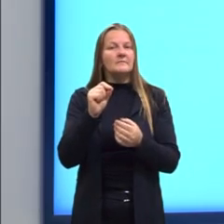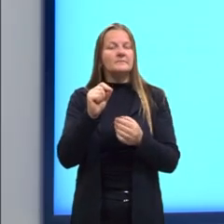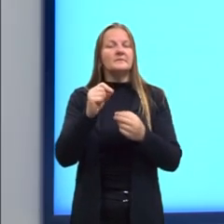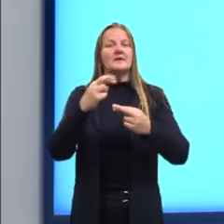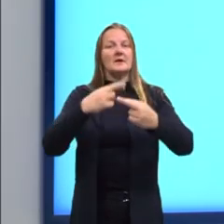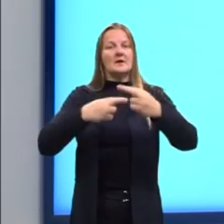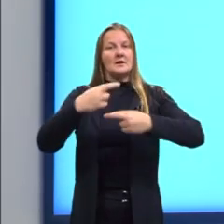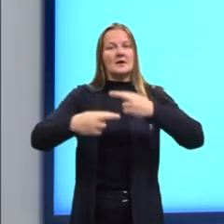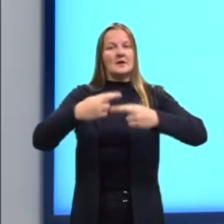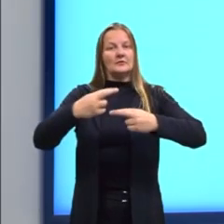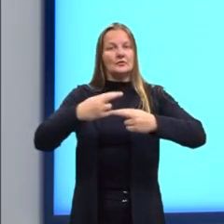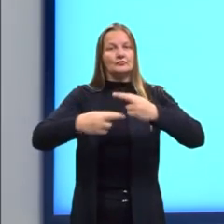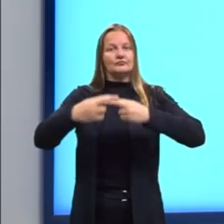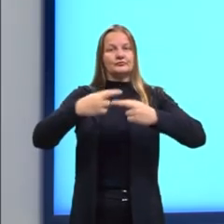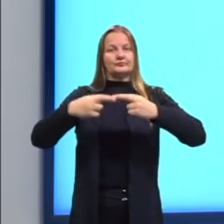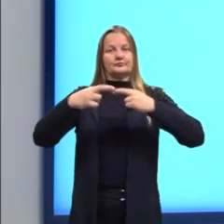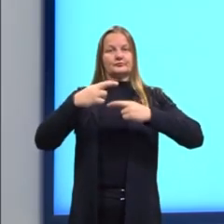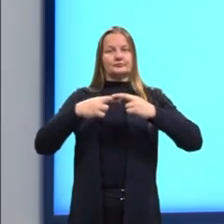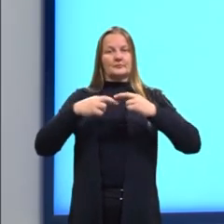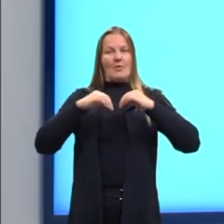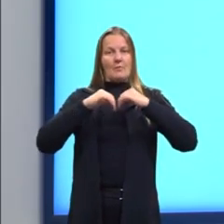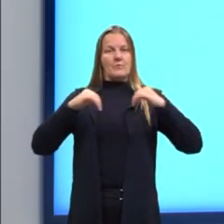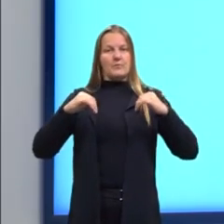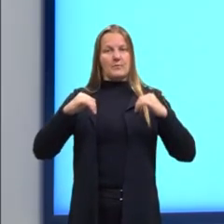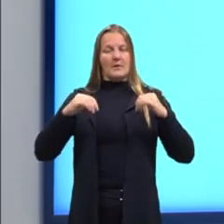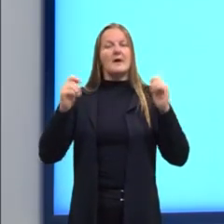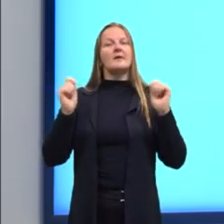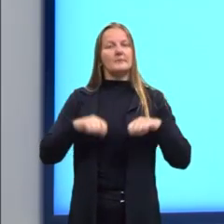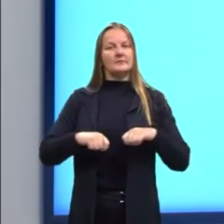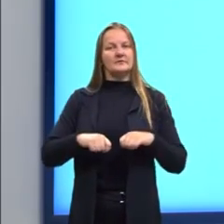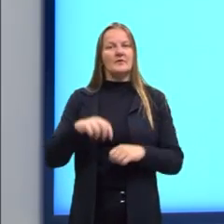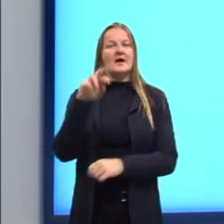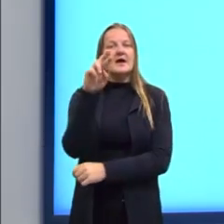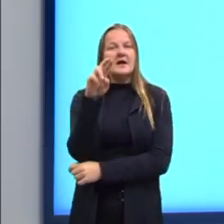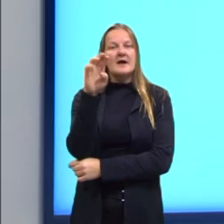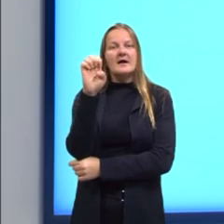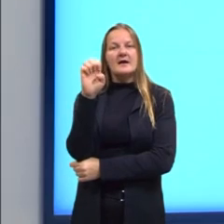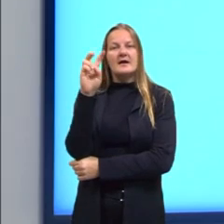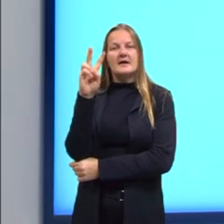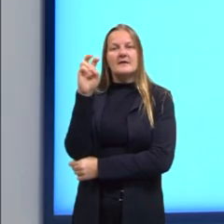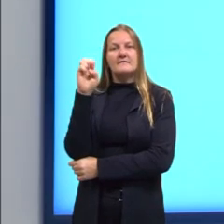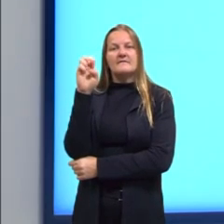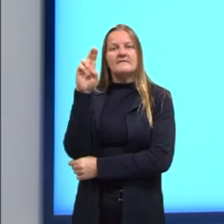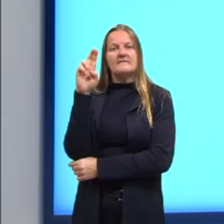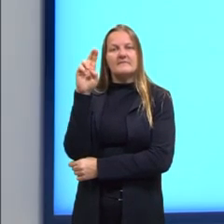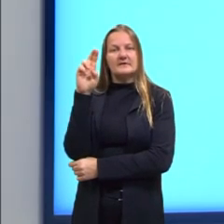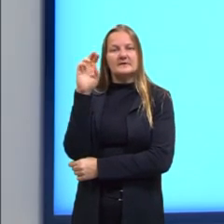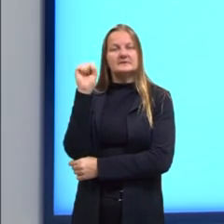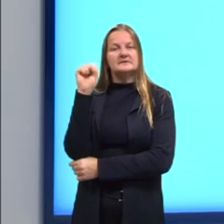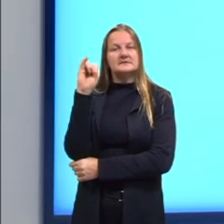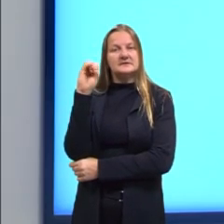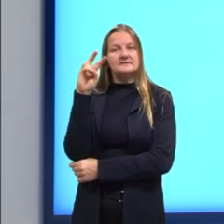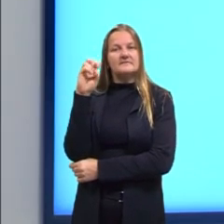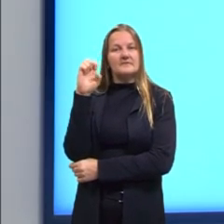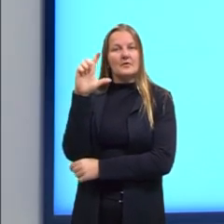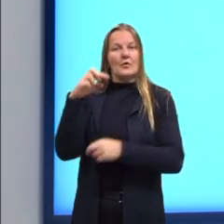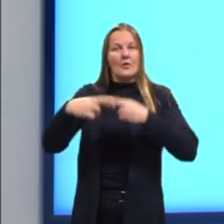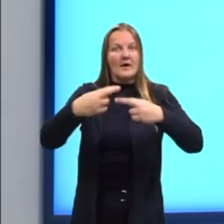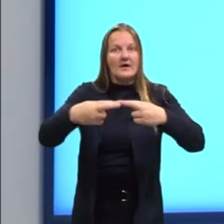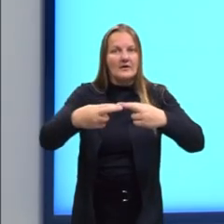que ele vai estudar somente as reações irreversíveis que são aquelas que Retornam os produtos